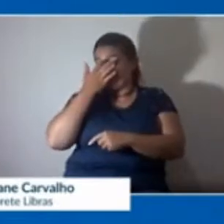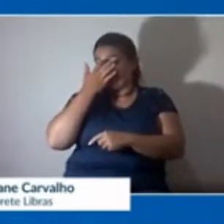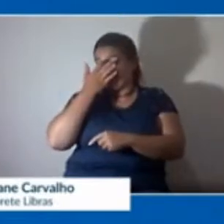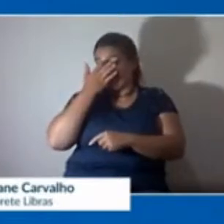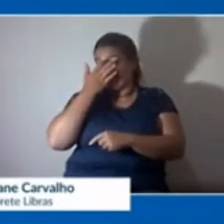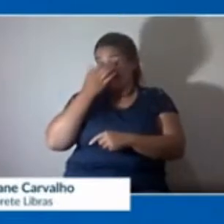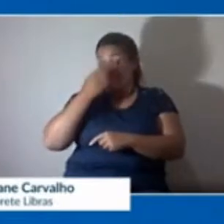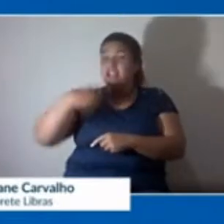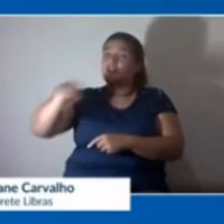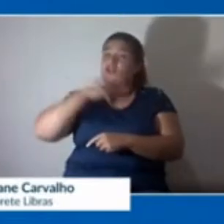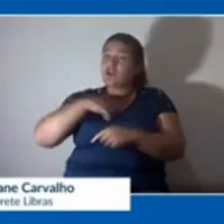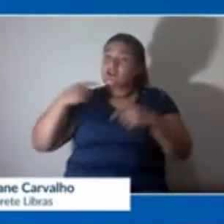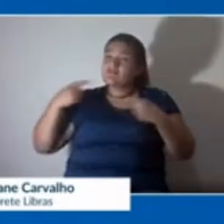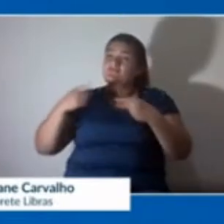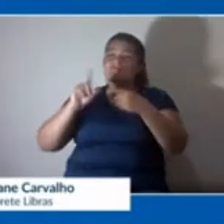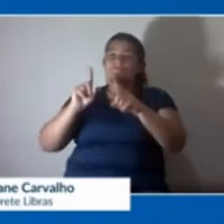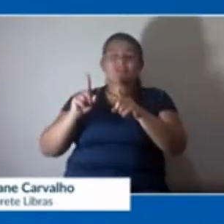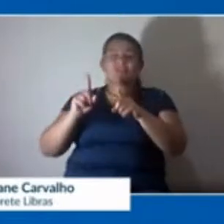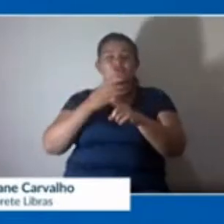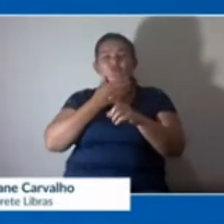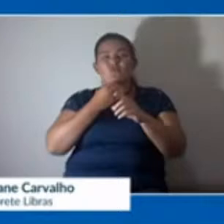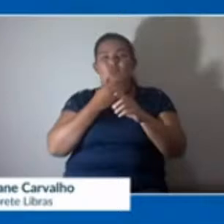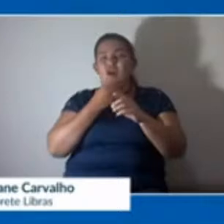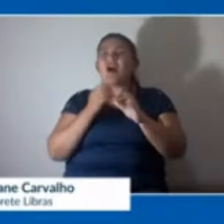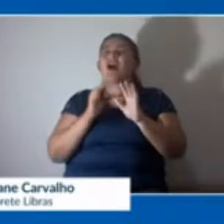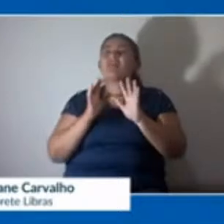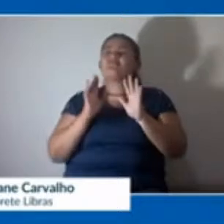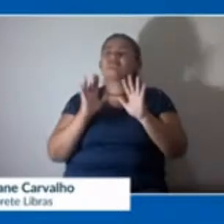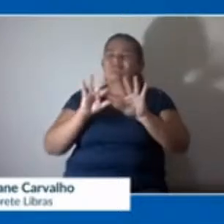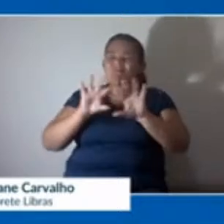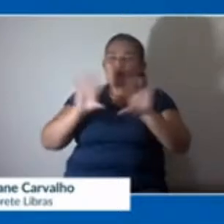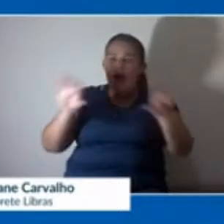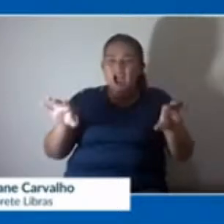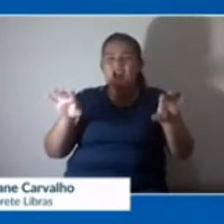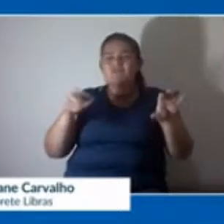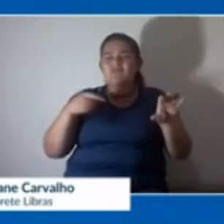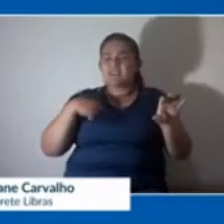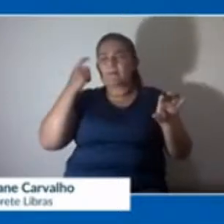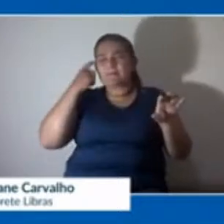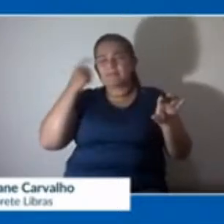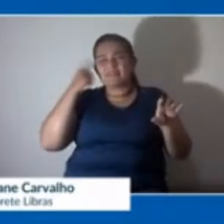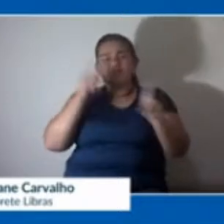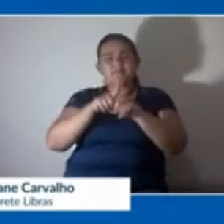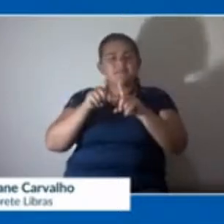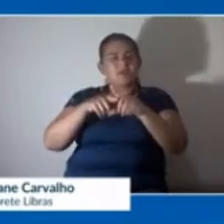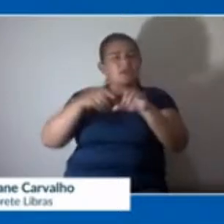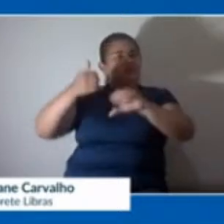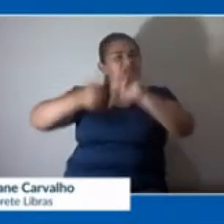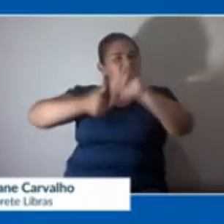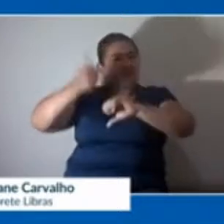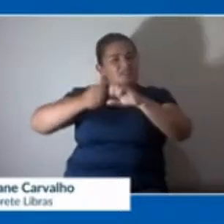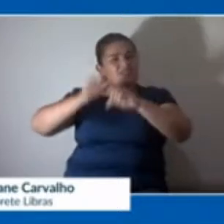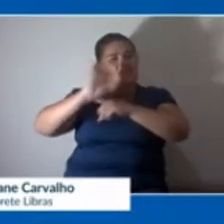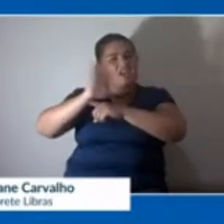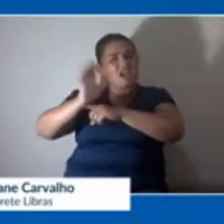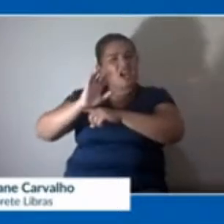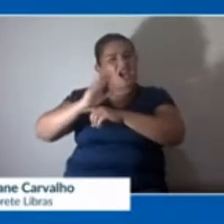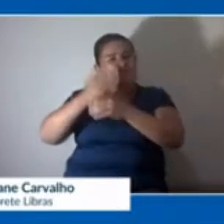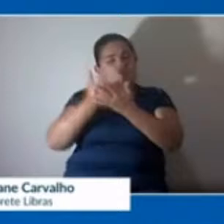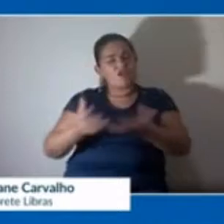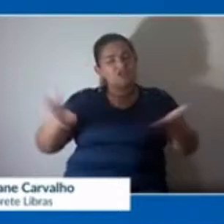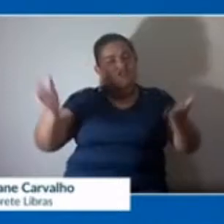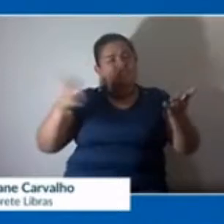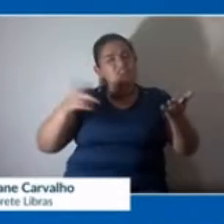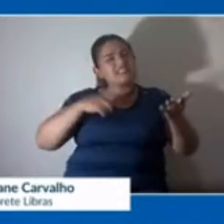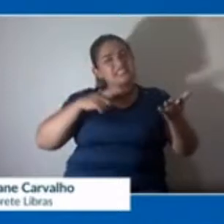essa cultura machista. Vocês também pensam nisso na hora de avaliar os filmes que vão para a mostra? A professora destacou que tem a questão